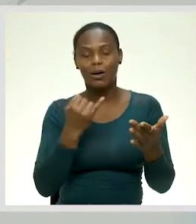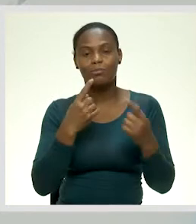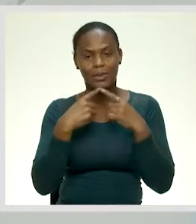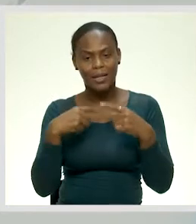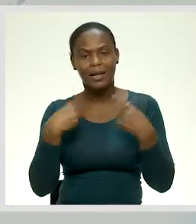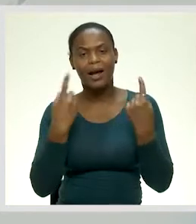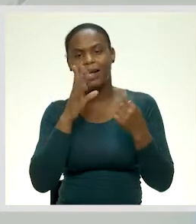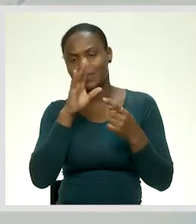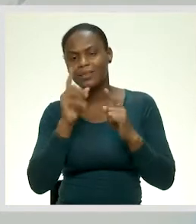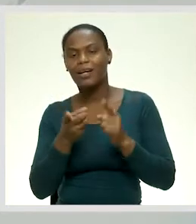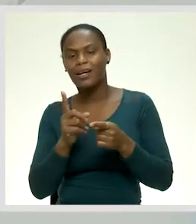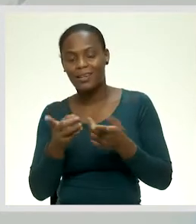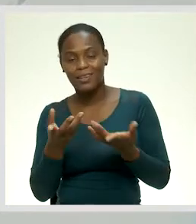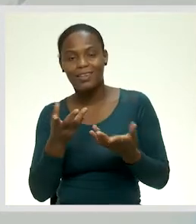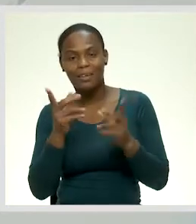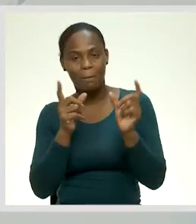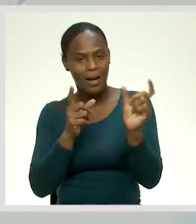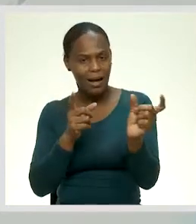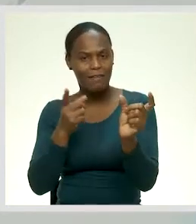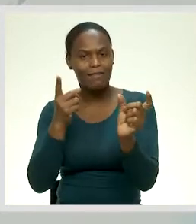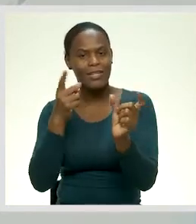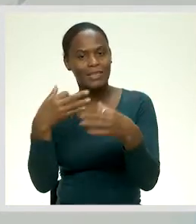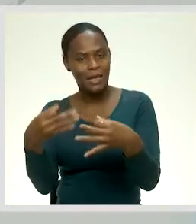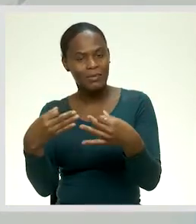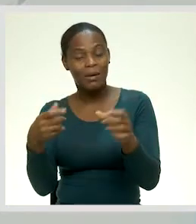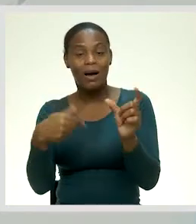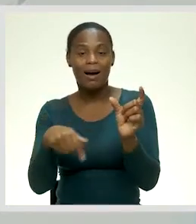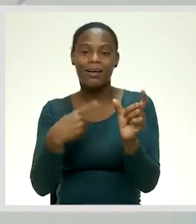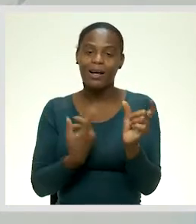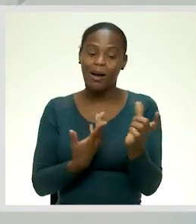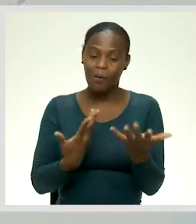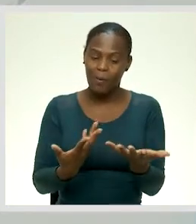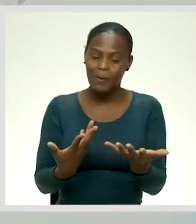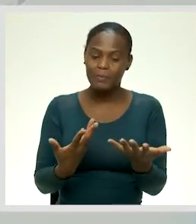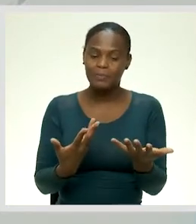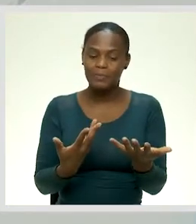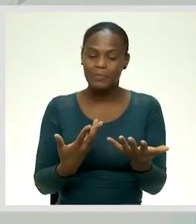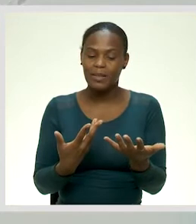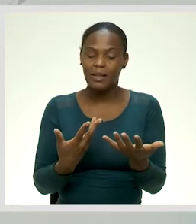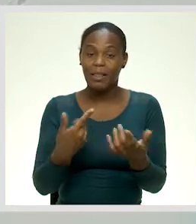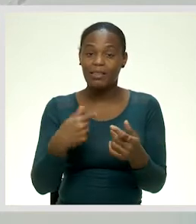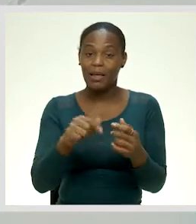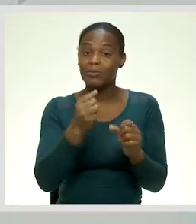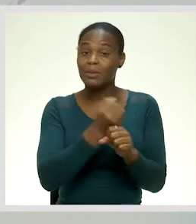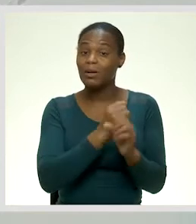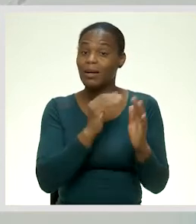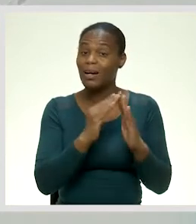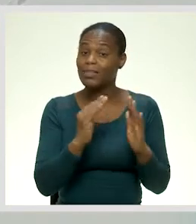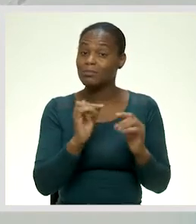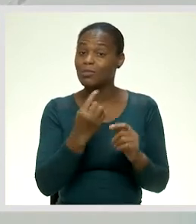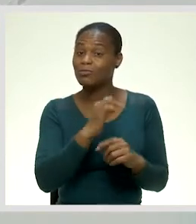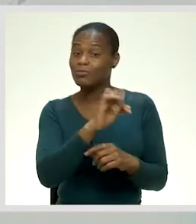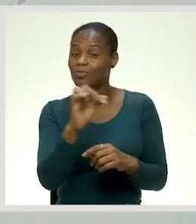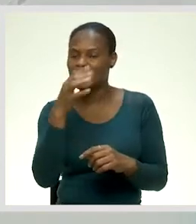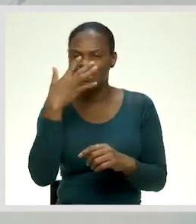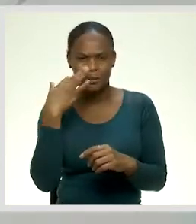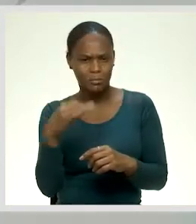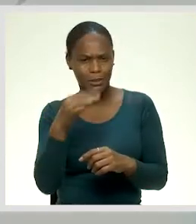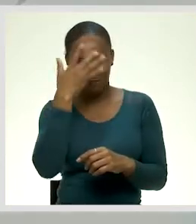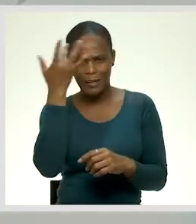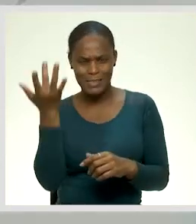são palavras que aparecem sempre. Agora sim, temos um pequeno trabalho de casa para vocês, muito simples e muito fácil,